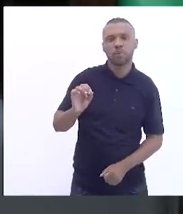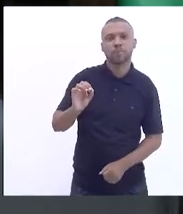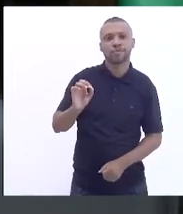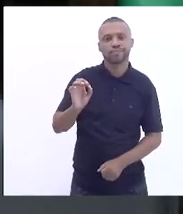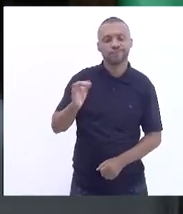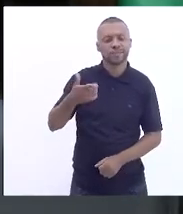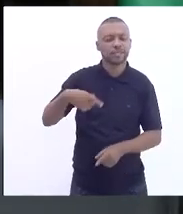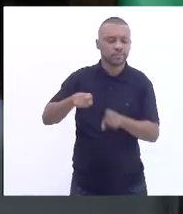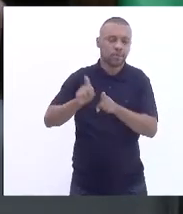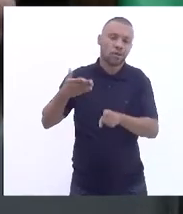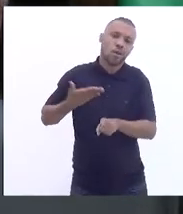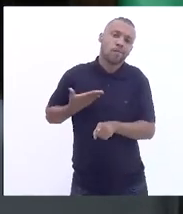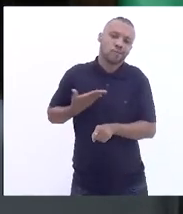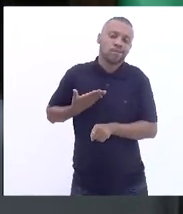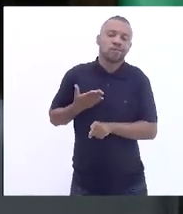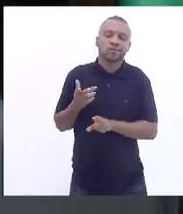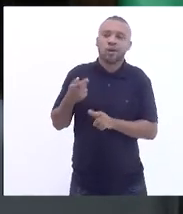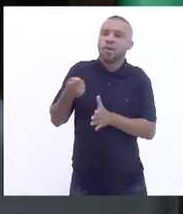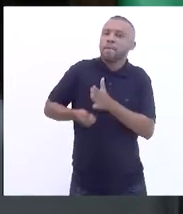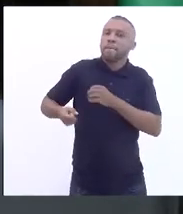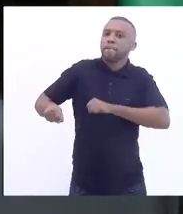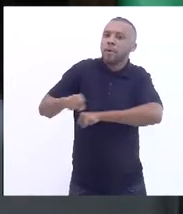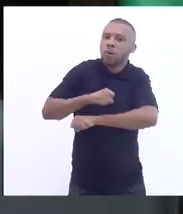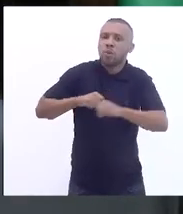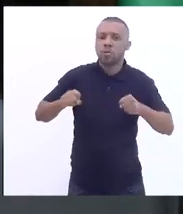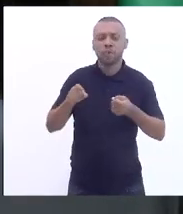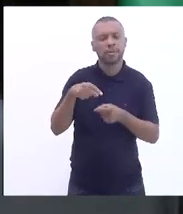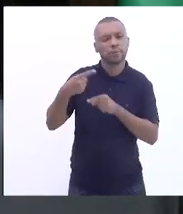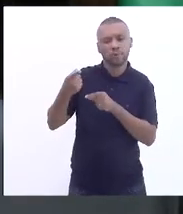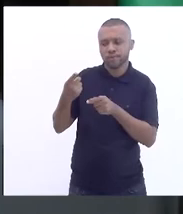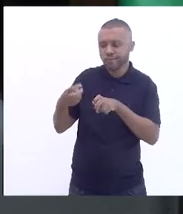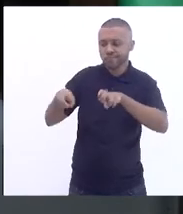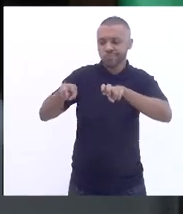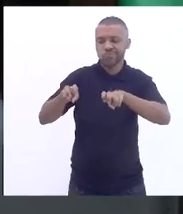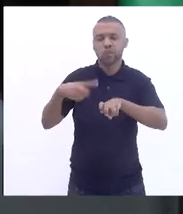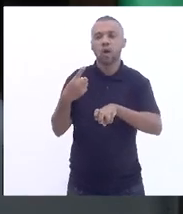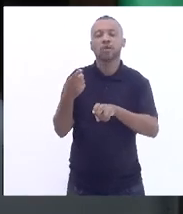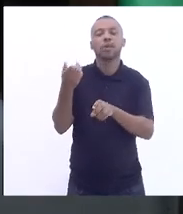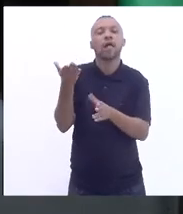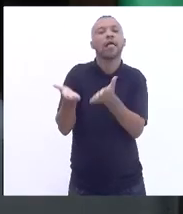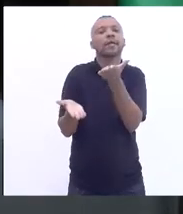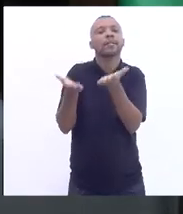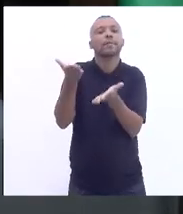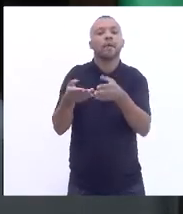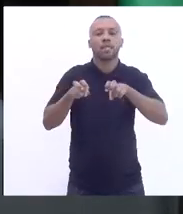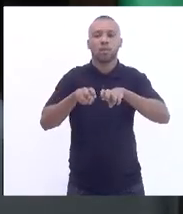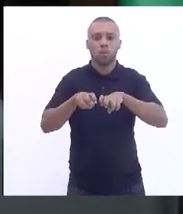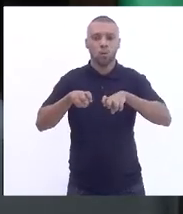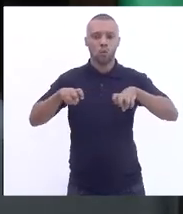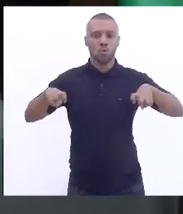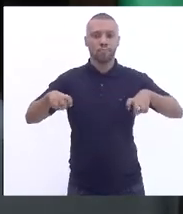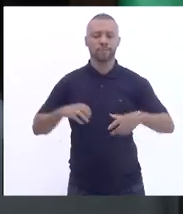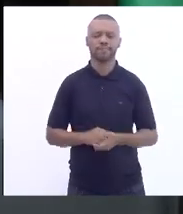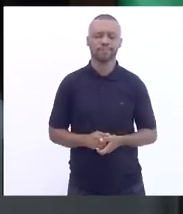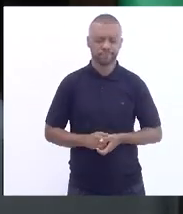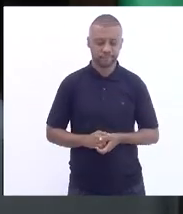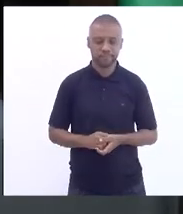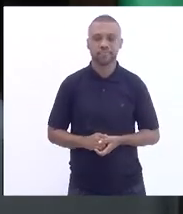Direitos Humanos Ou de repente daqui a pouco eu vou até para aí para gente poder equilibrar um pouco mais essa mesa